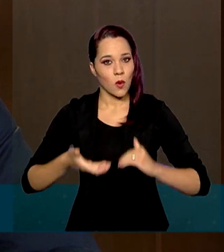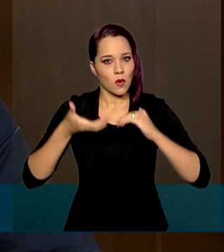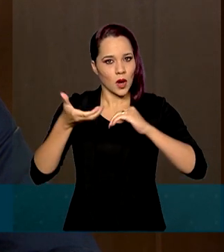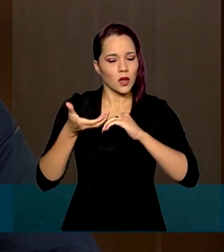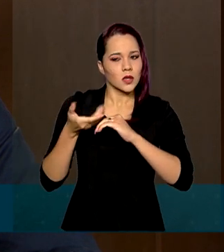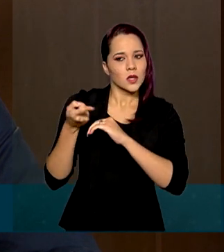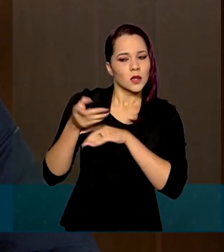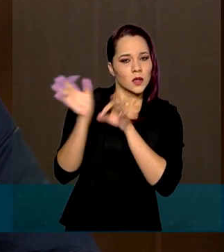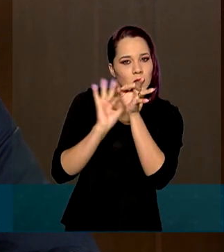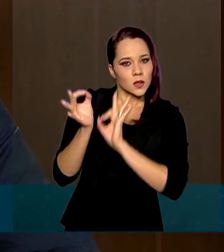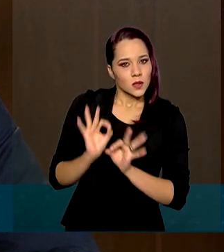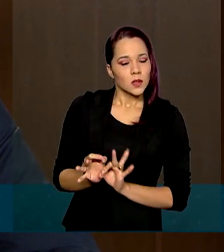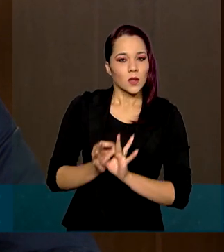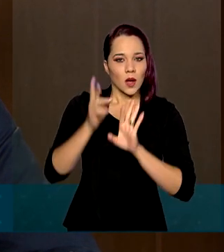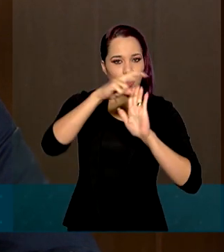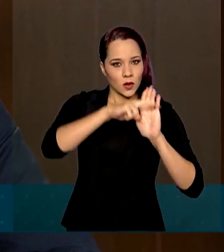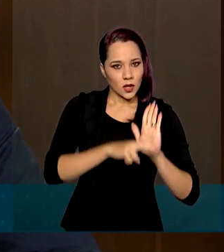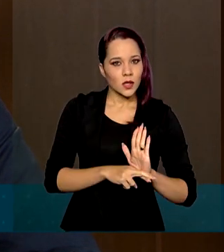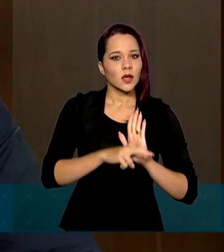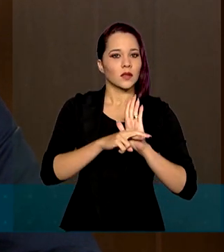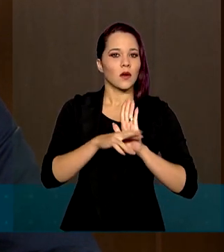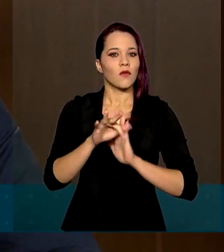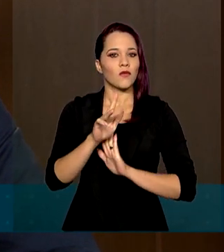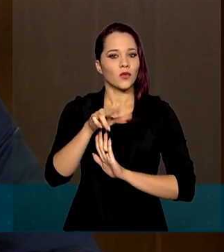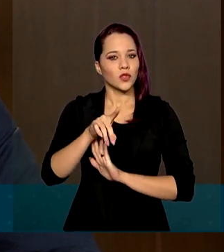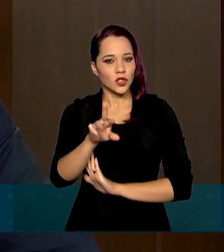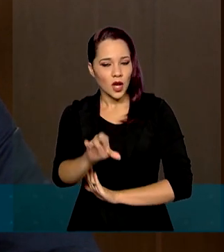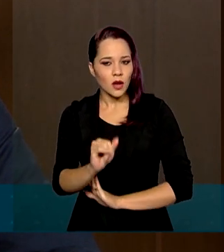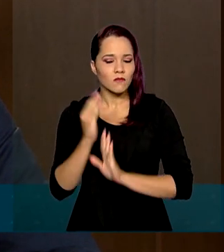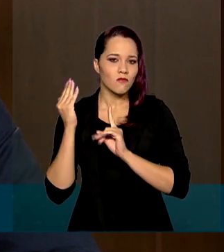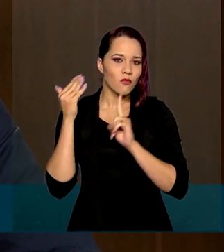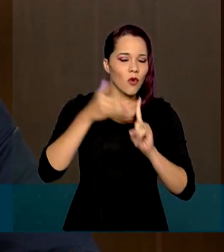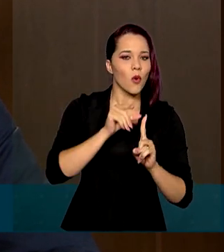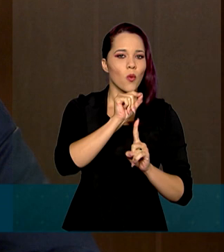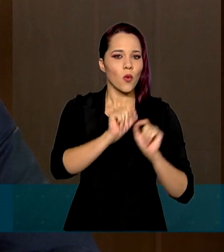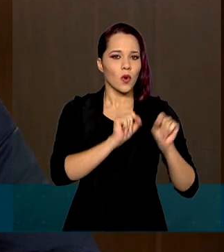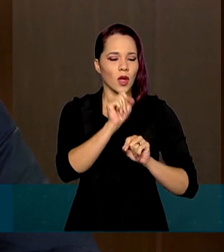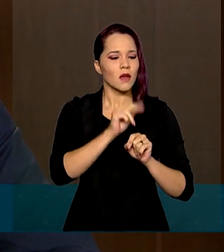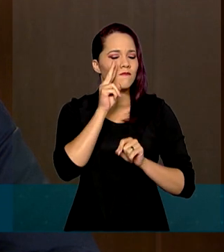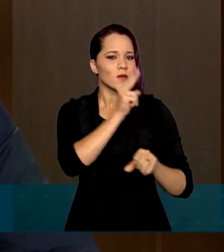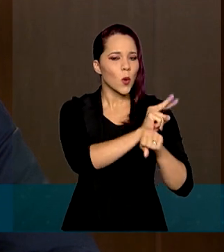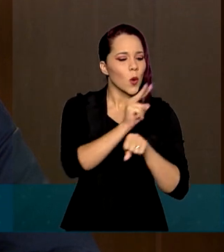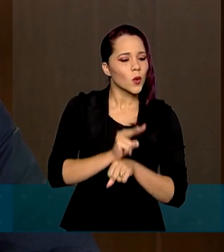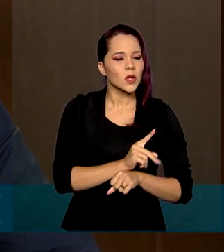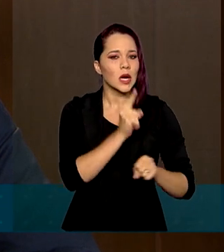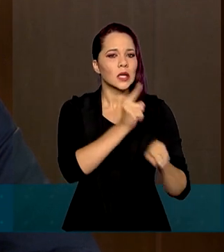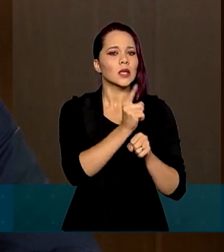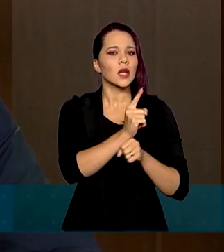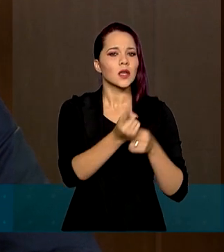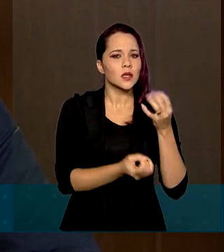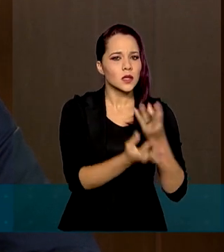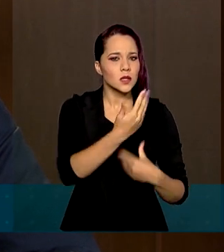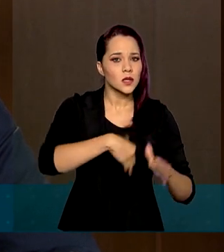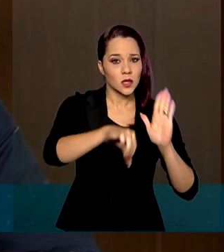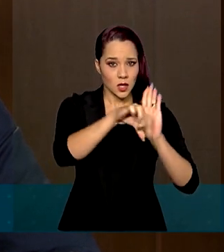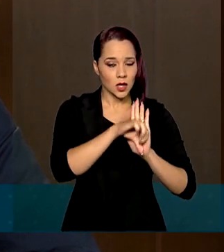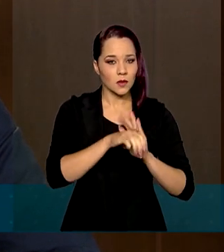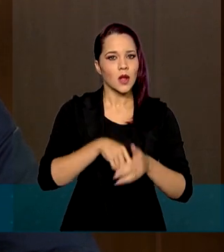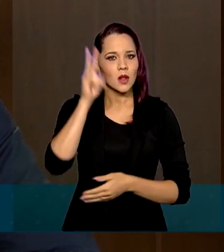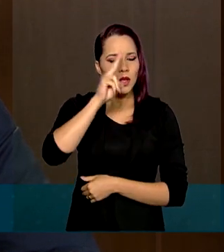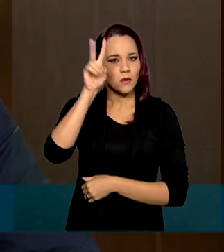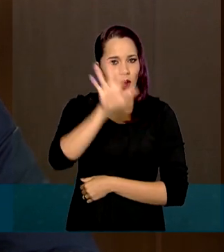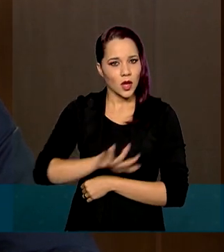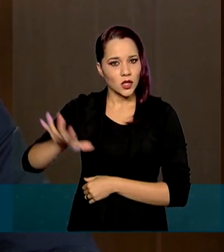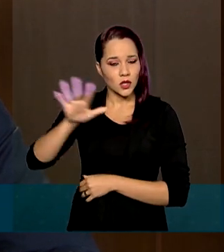buscamos a regularização fundiária, visando identificar os autores desses crimes. Lembro que a região